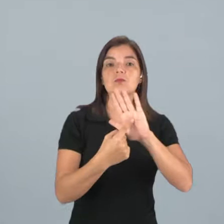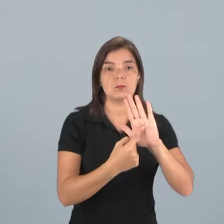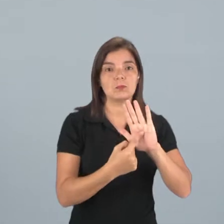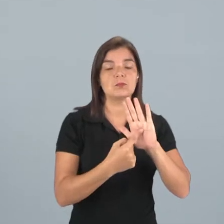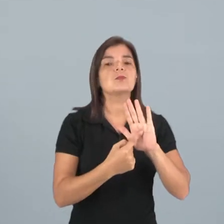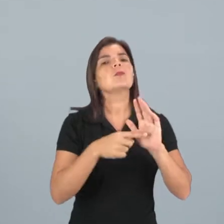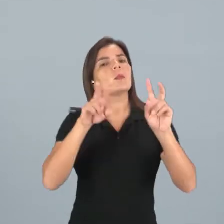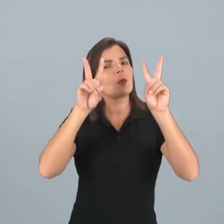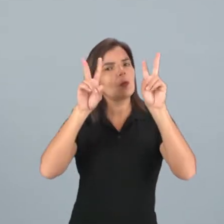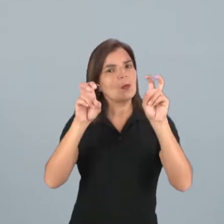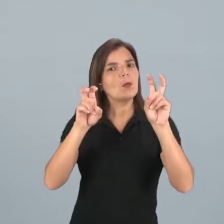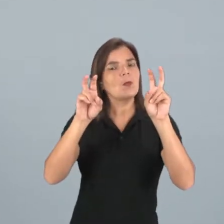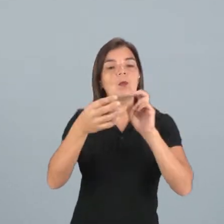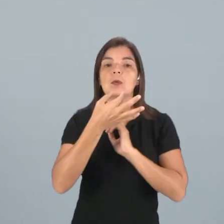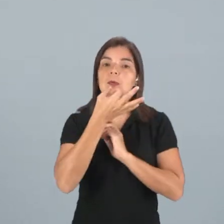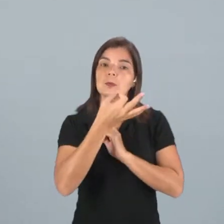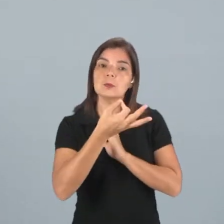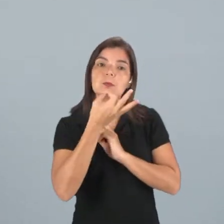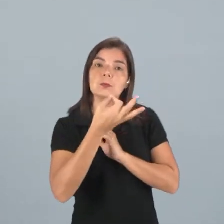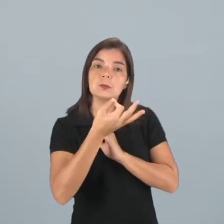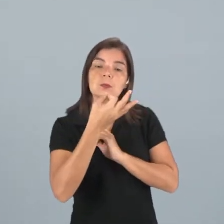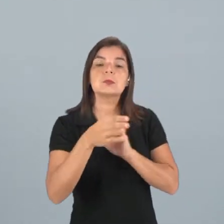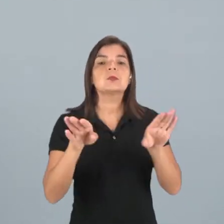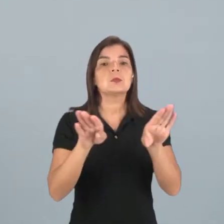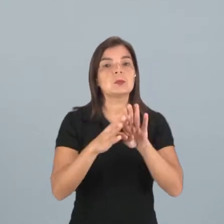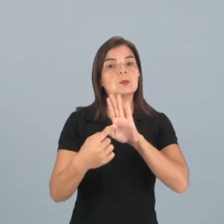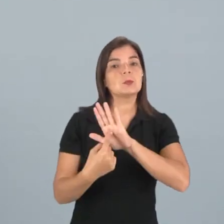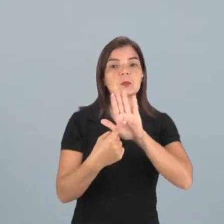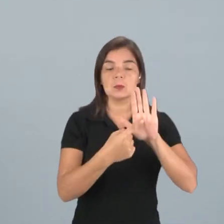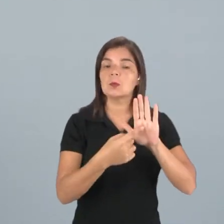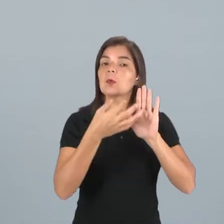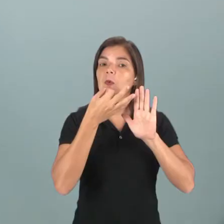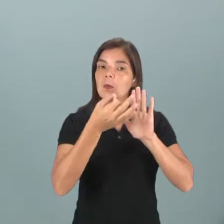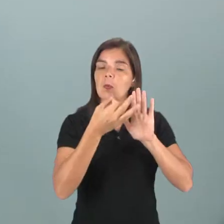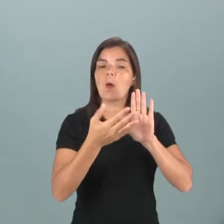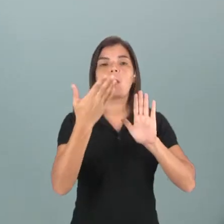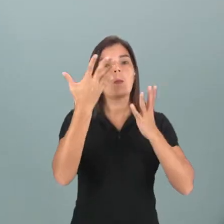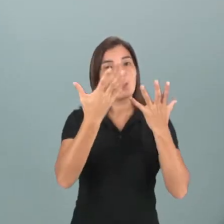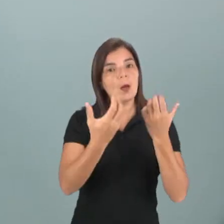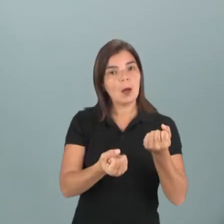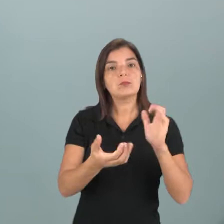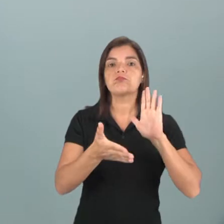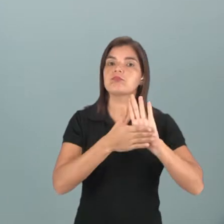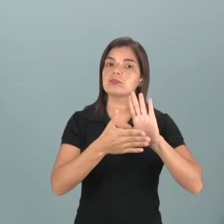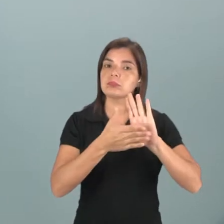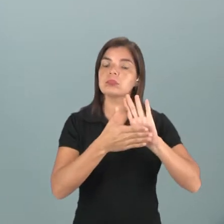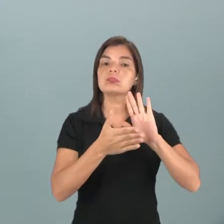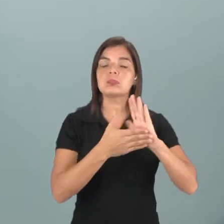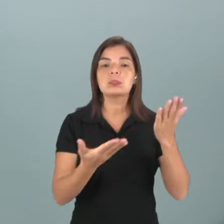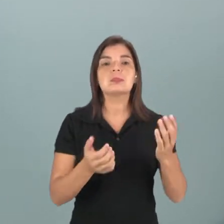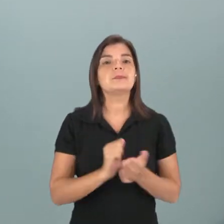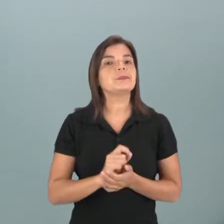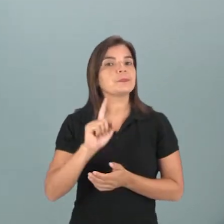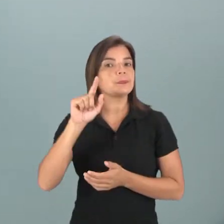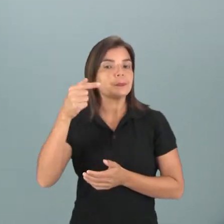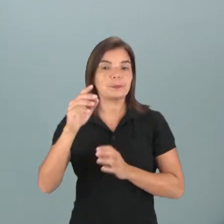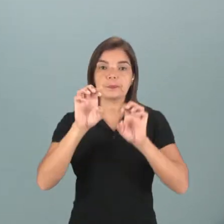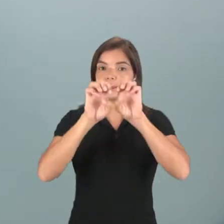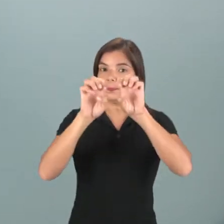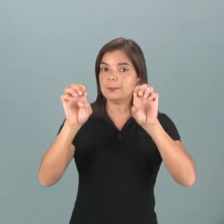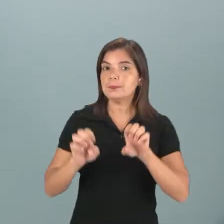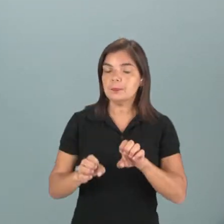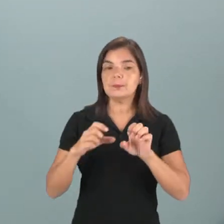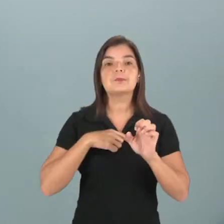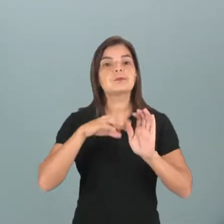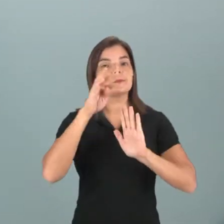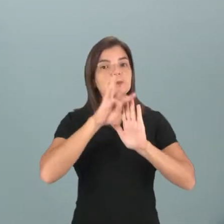uma tese, que é um ponto de vista, e apresentam argumentos para defender aquela tese. Há outras estruturas também